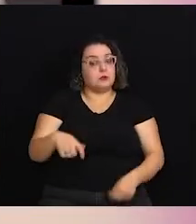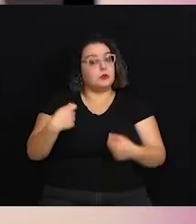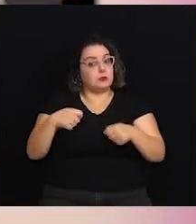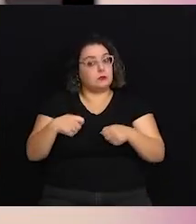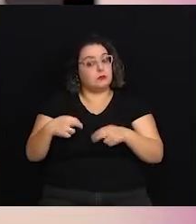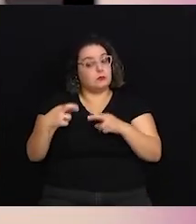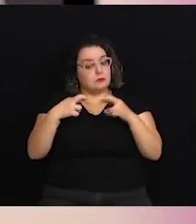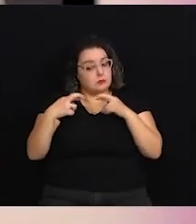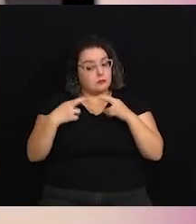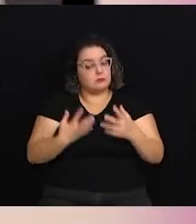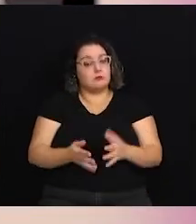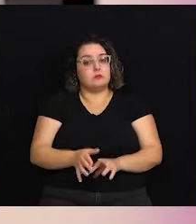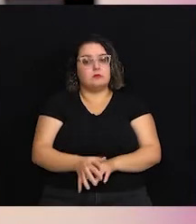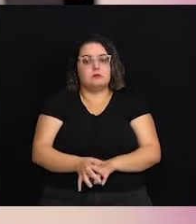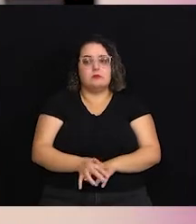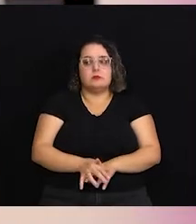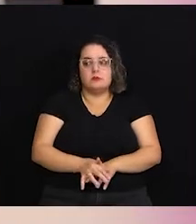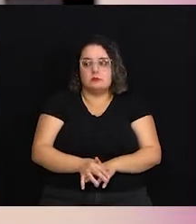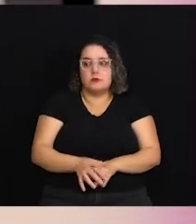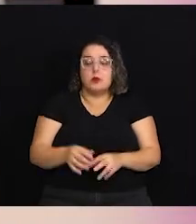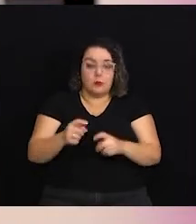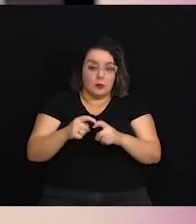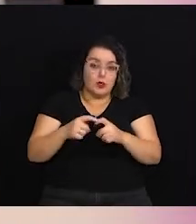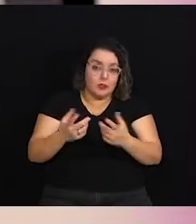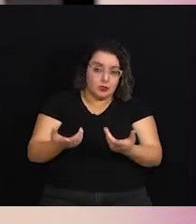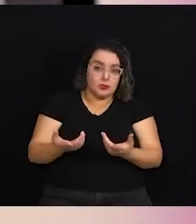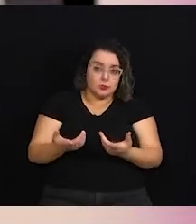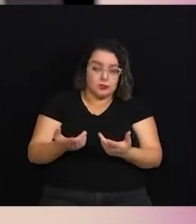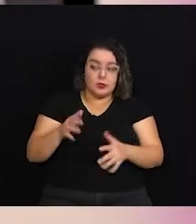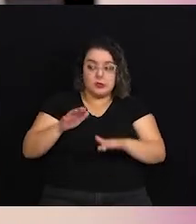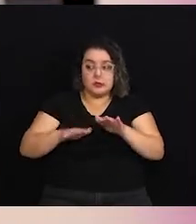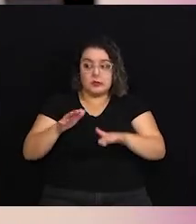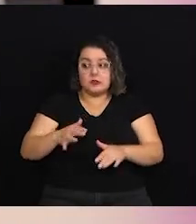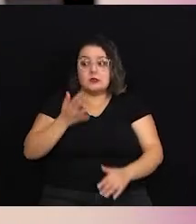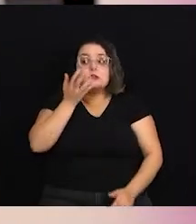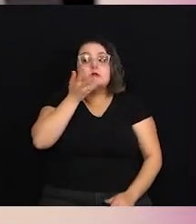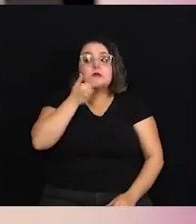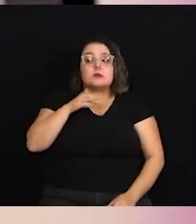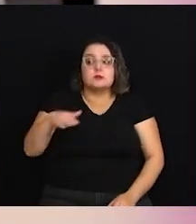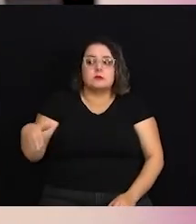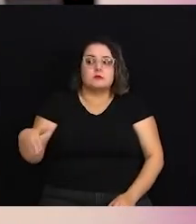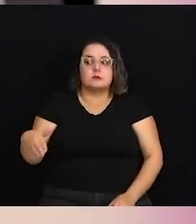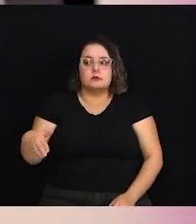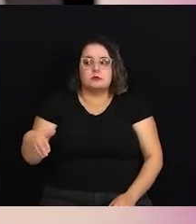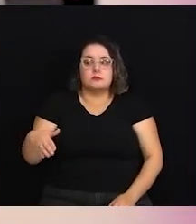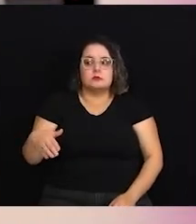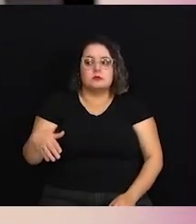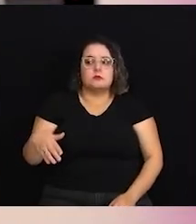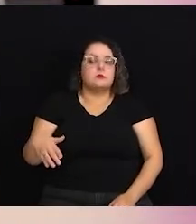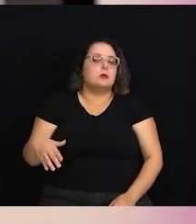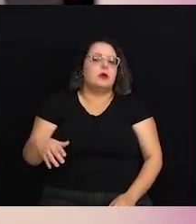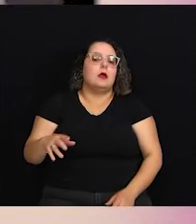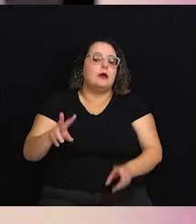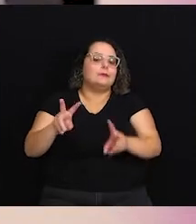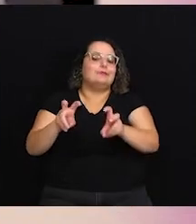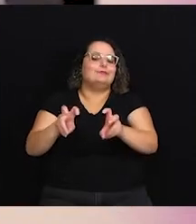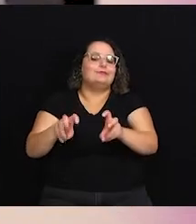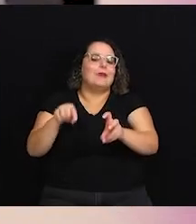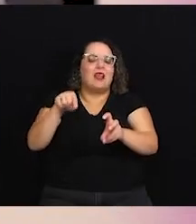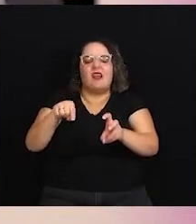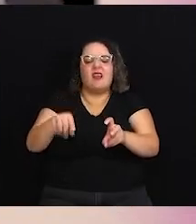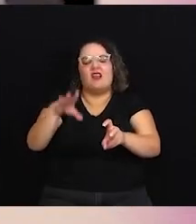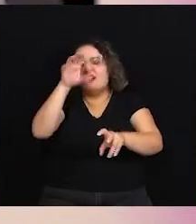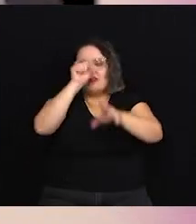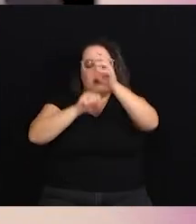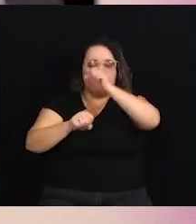precisa ser visto aí né com o médico muitas vezes essa cliente recebe o rótulo de criança que não aprende a